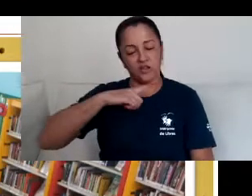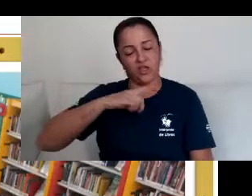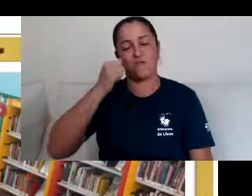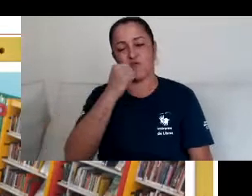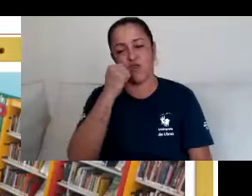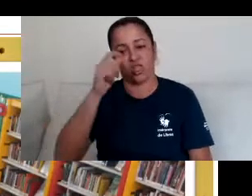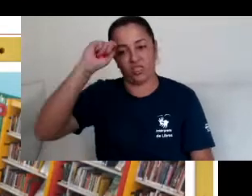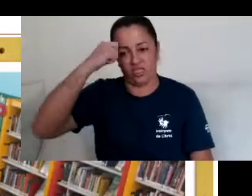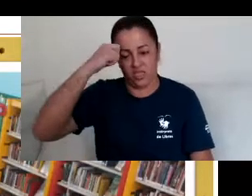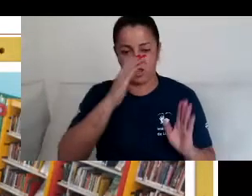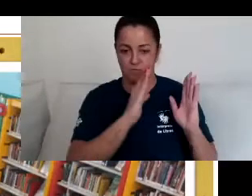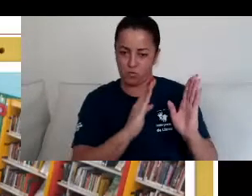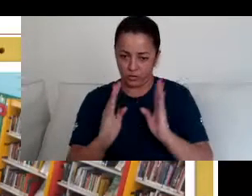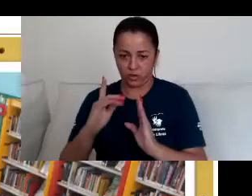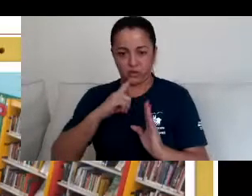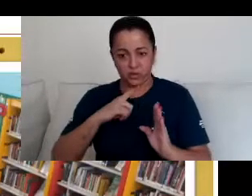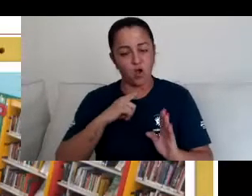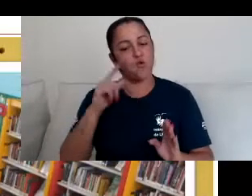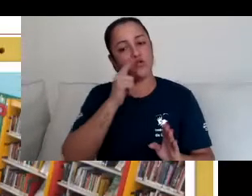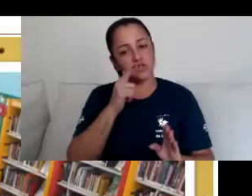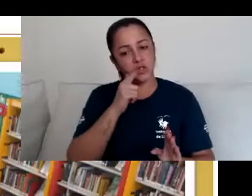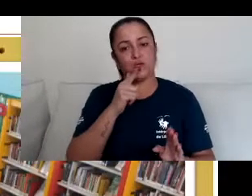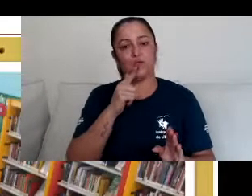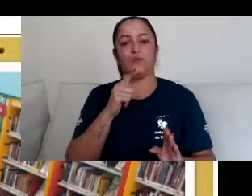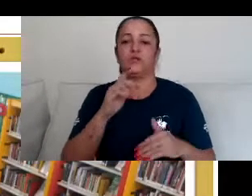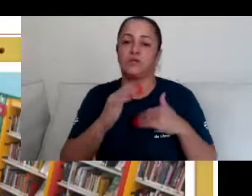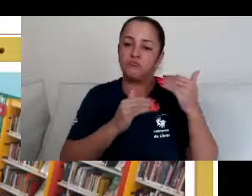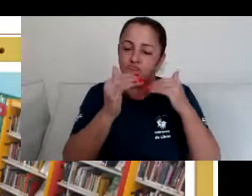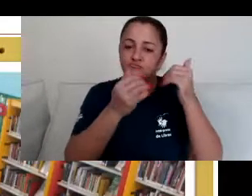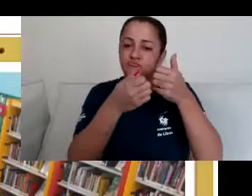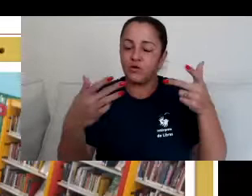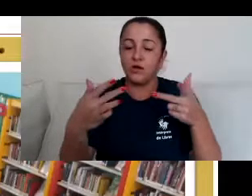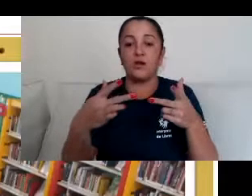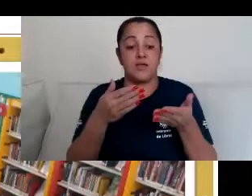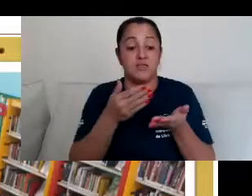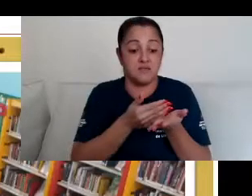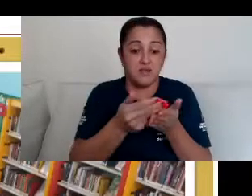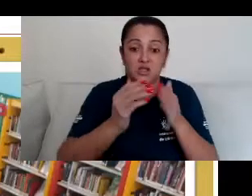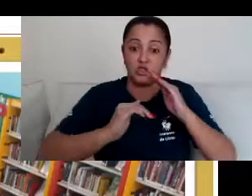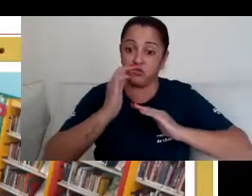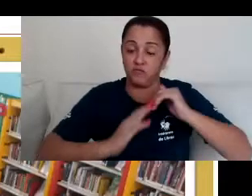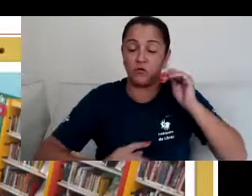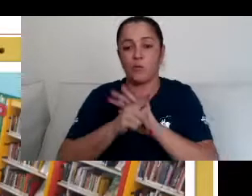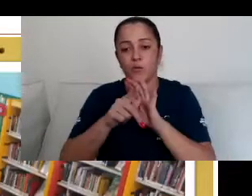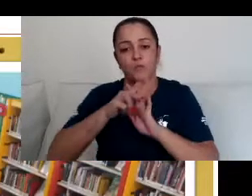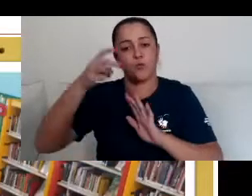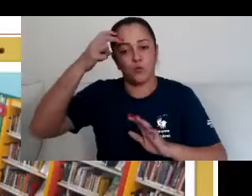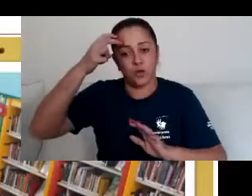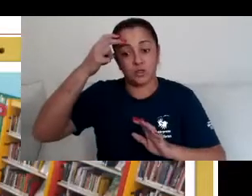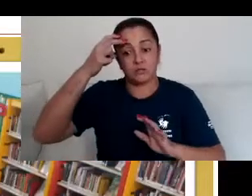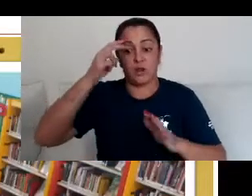VAI, Programa de Valorização de Iniciativas Culturais da Secretaria Municipal de Cultura de São Paulo.